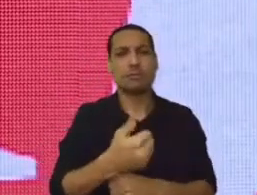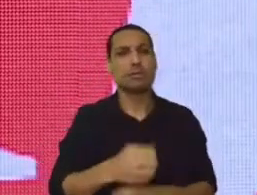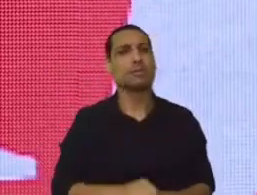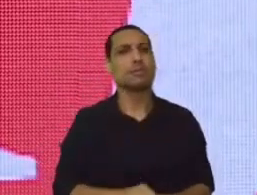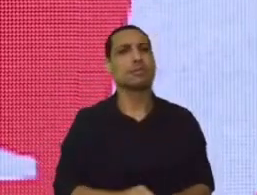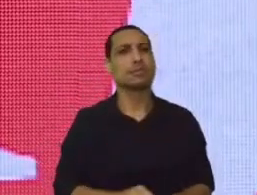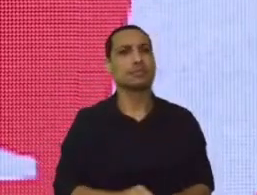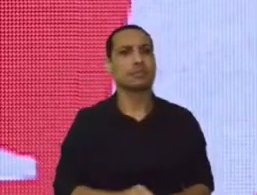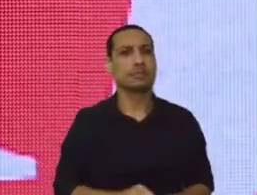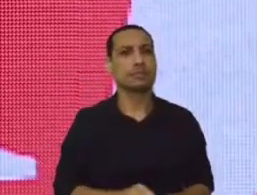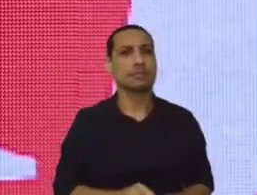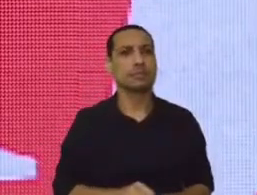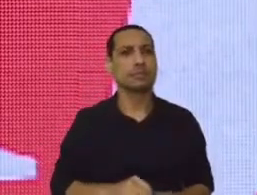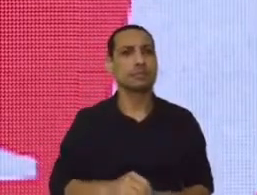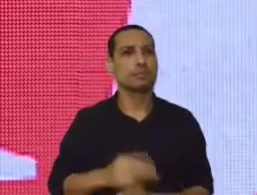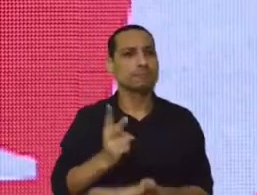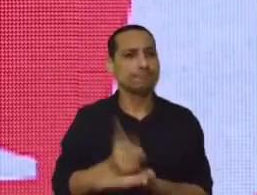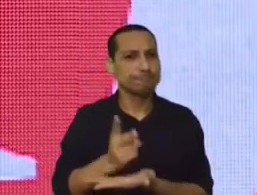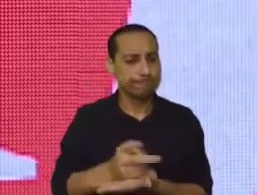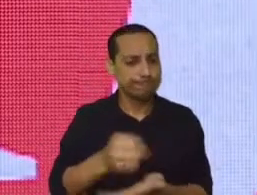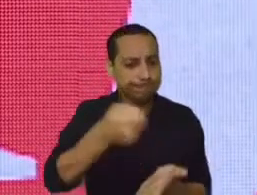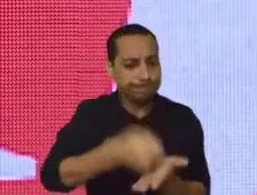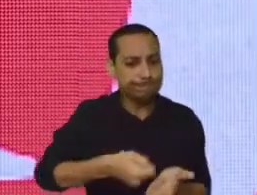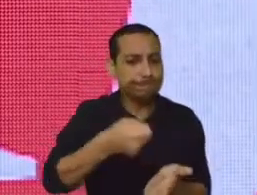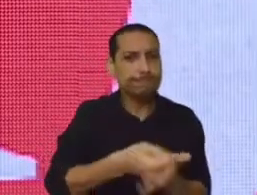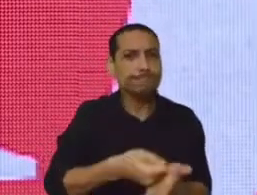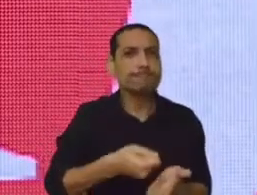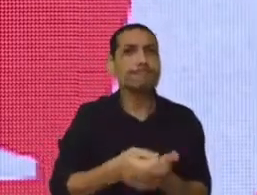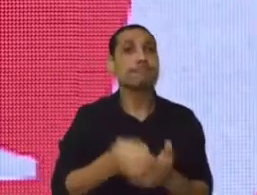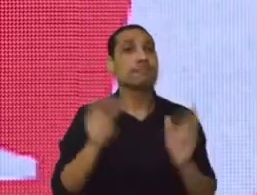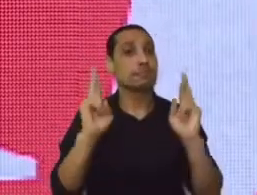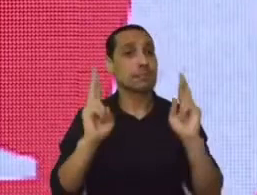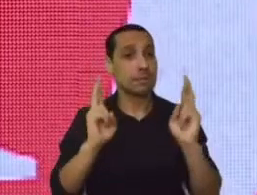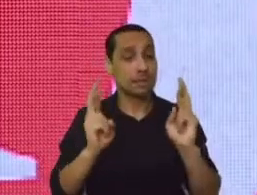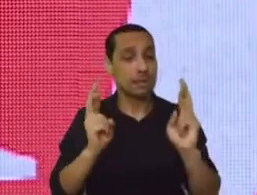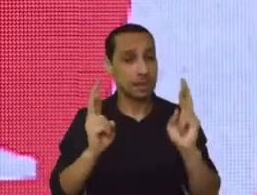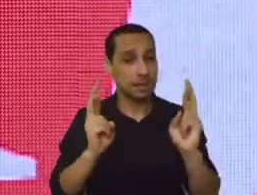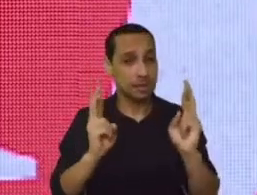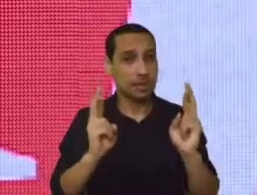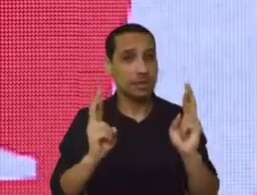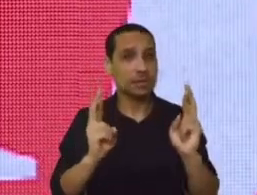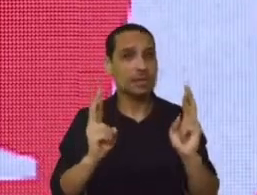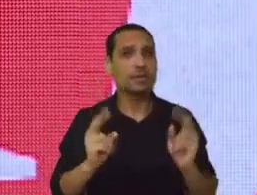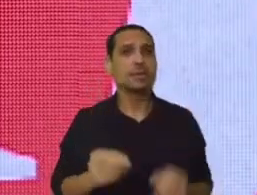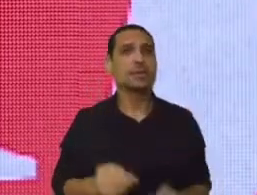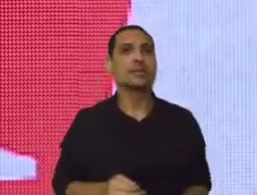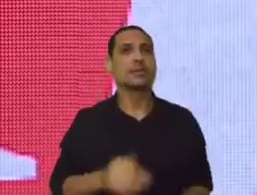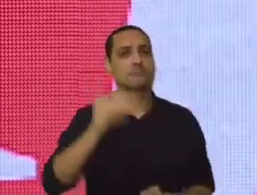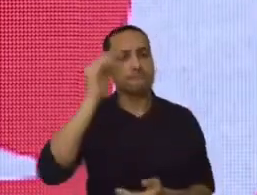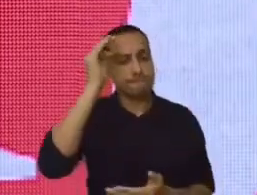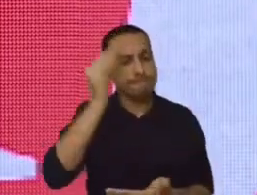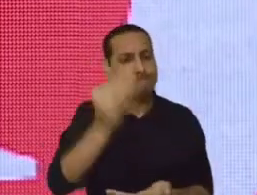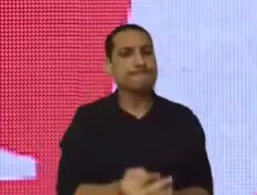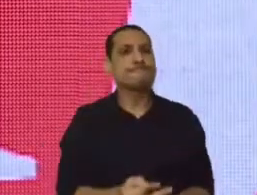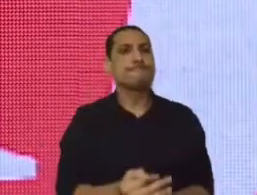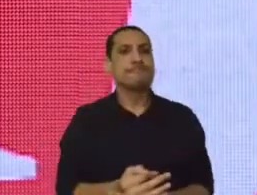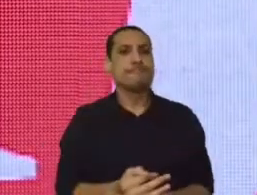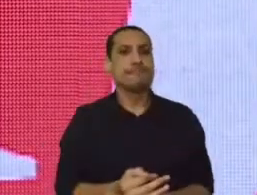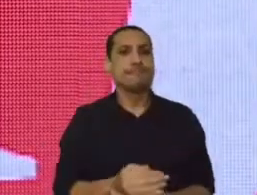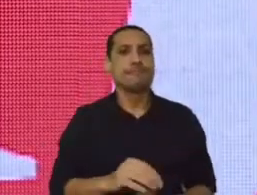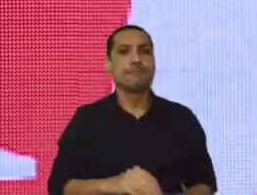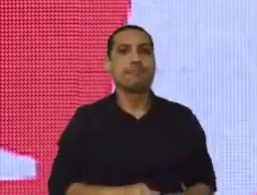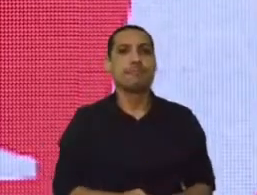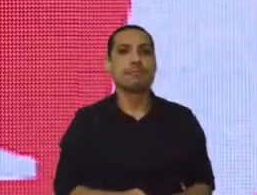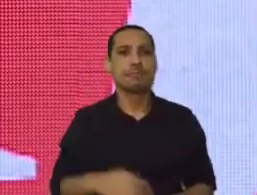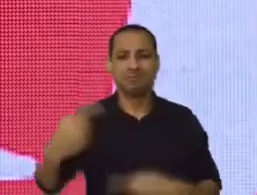nossa 16ª plenária, e essa é a expectativa que a gente tem. E eu estou muito confiante pelo grau do debate que nós fizemos em cada